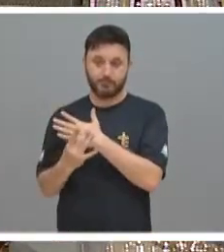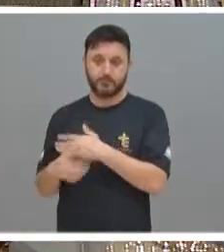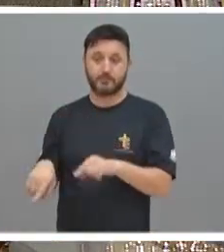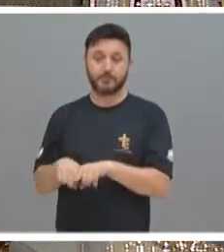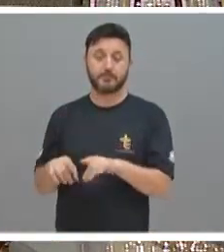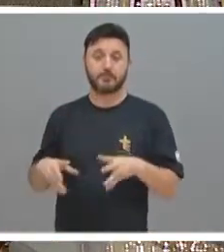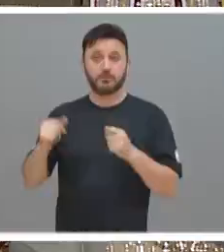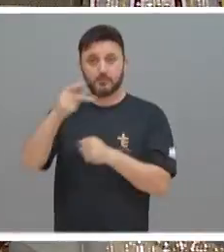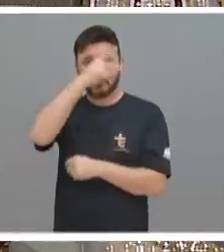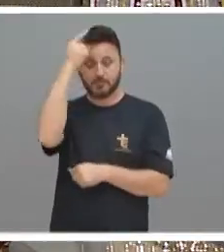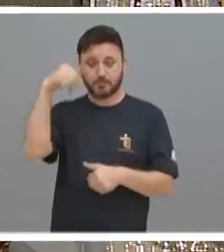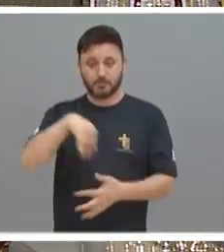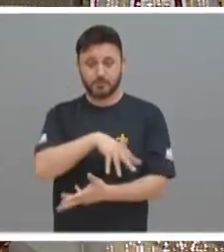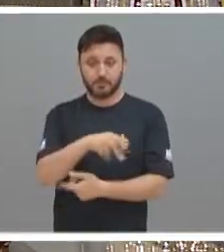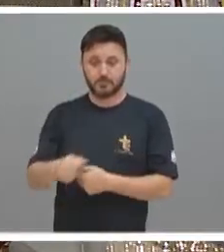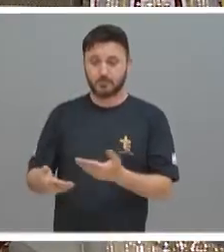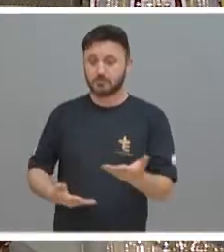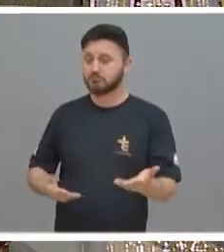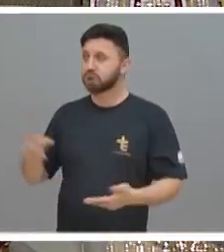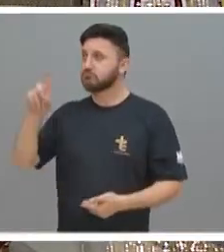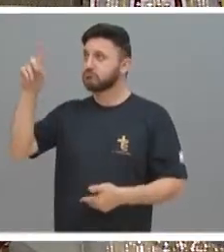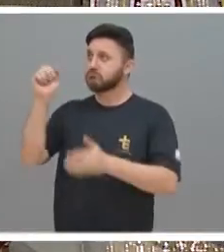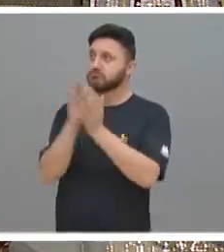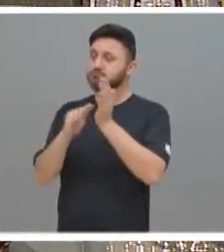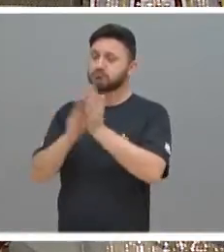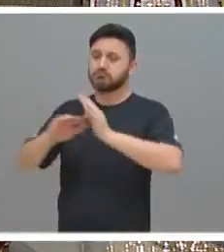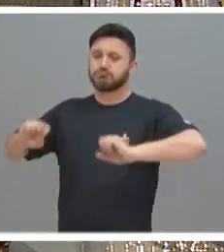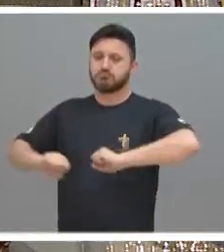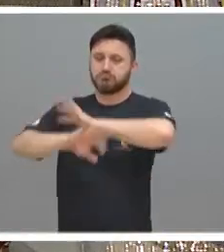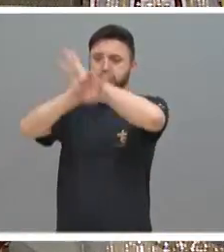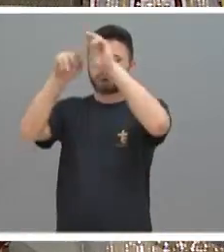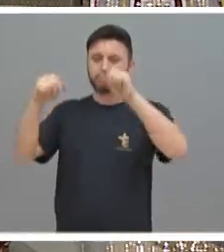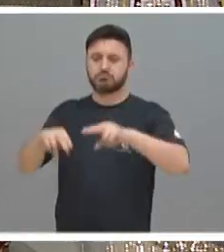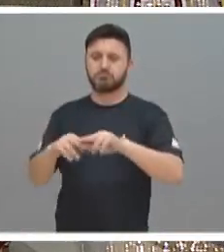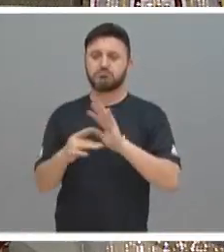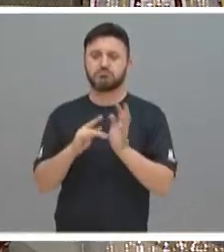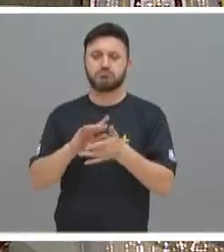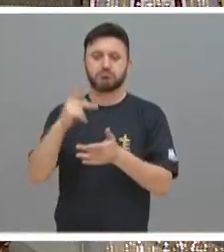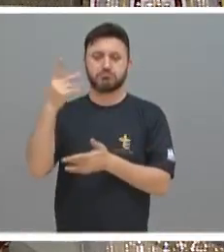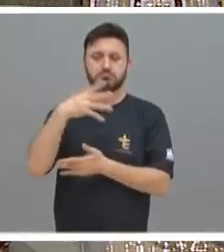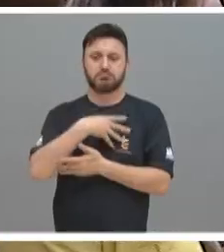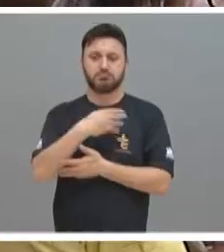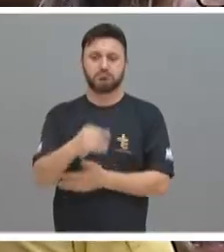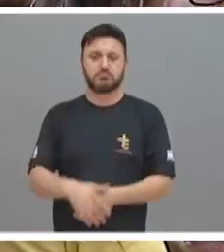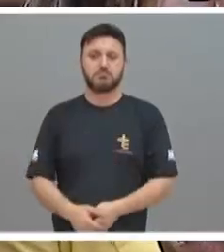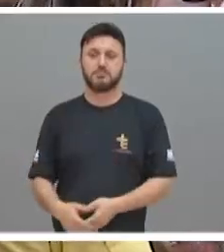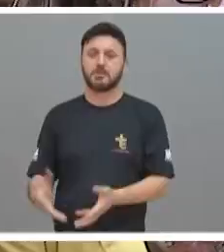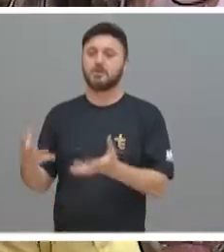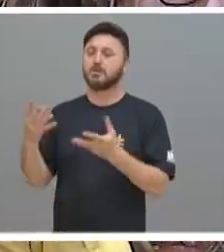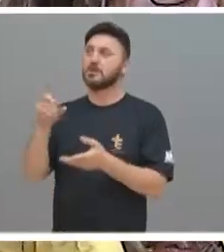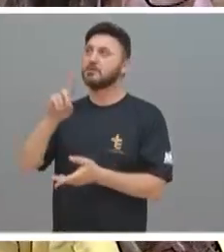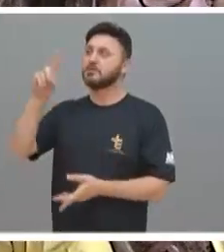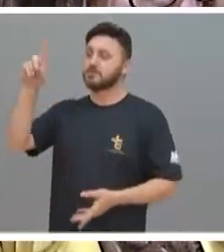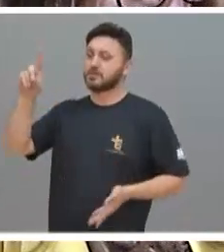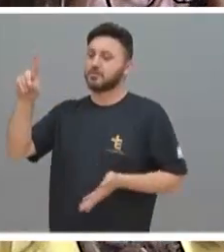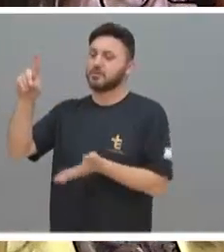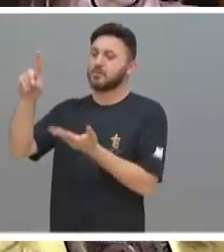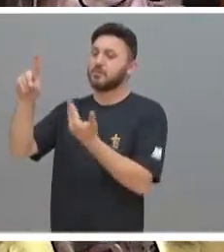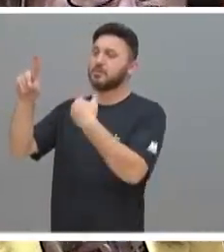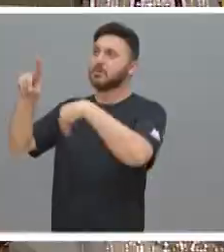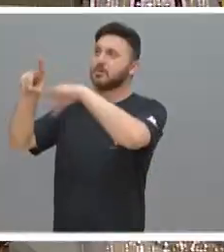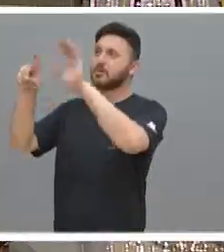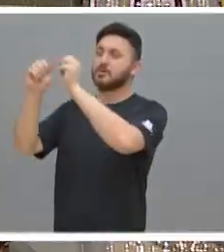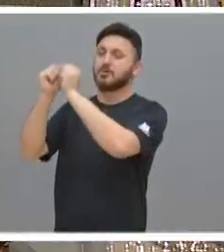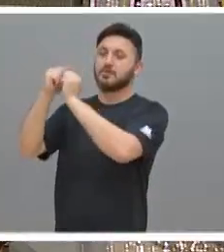neste mundo vos serviram, a fim de vos louvarmos e glorificarmos, por Jesus Cristo, vosso Filho. Concedei-nos o convívio